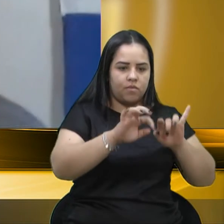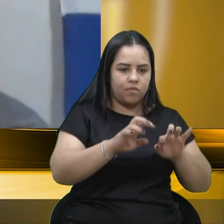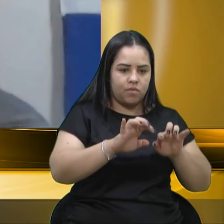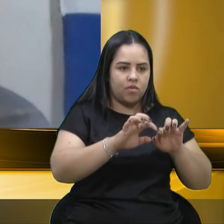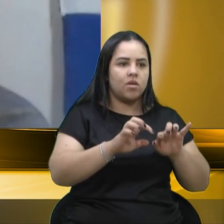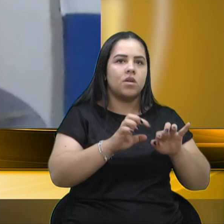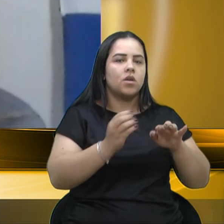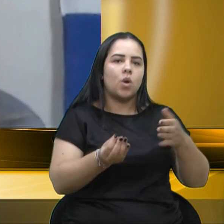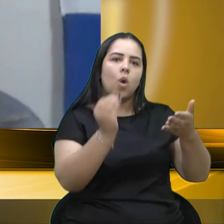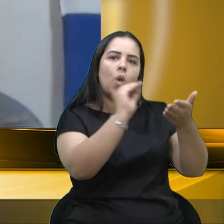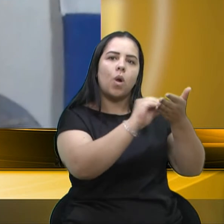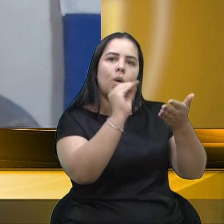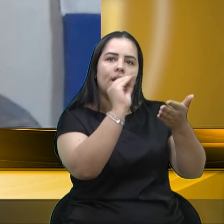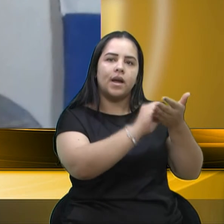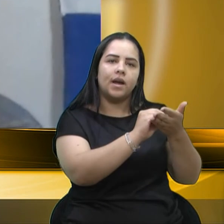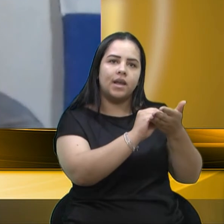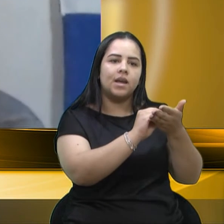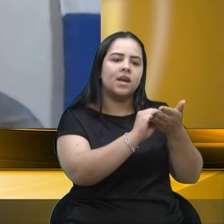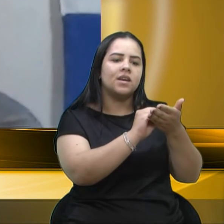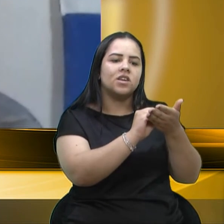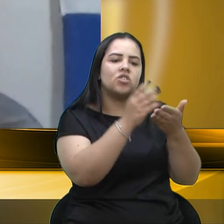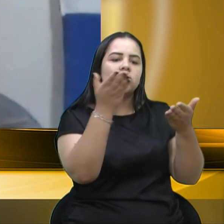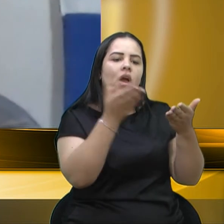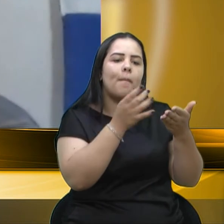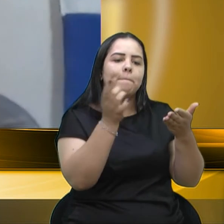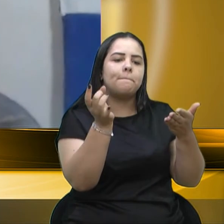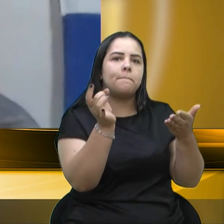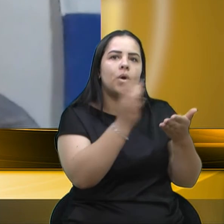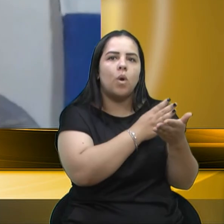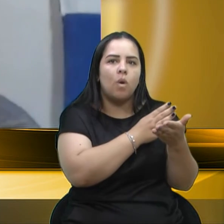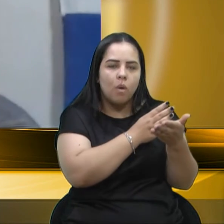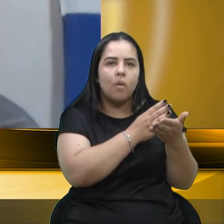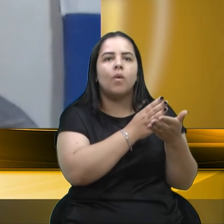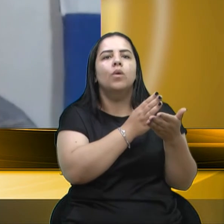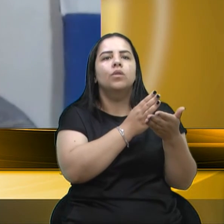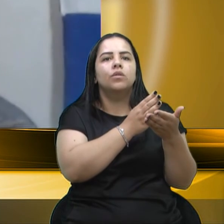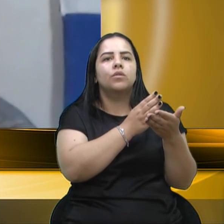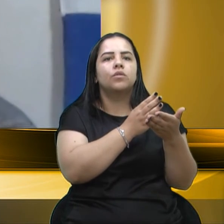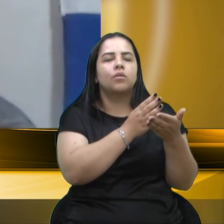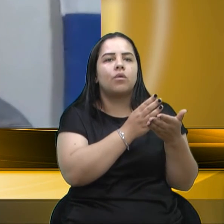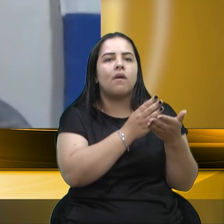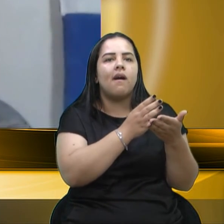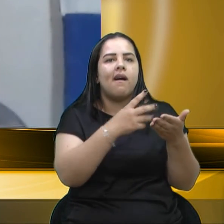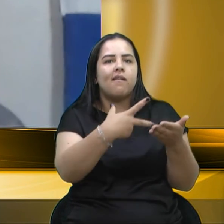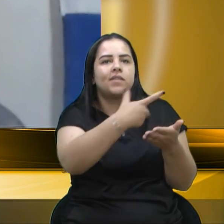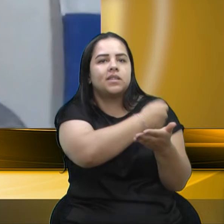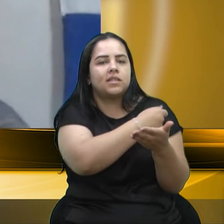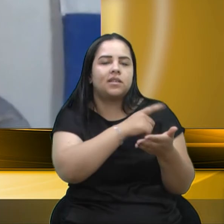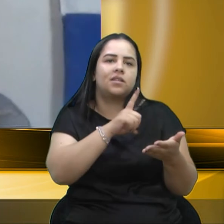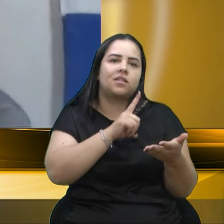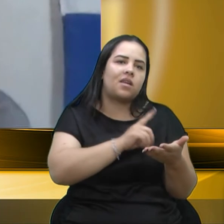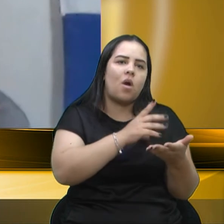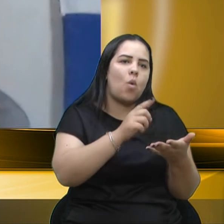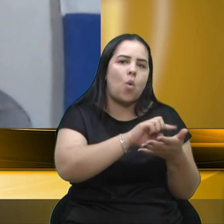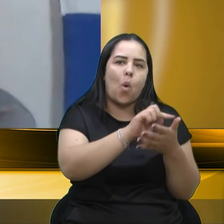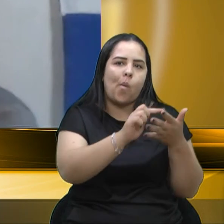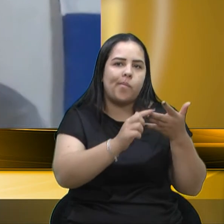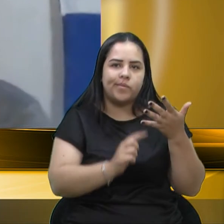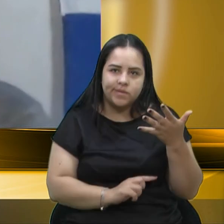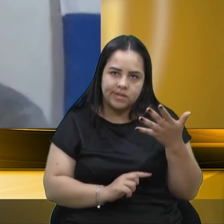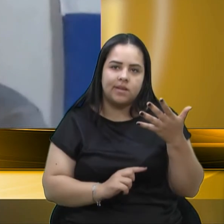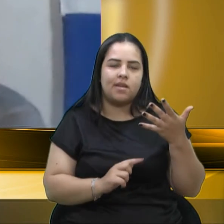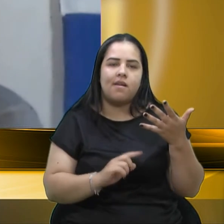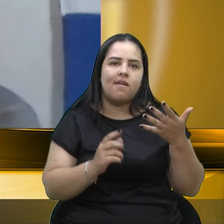países, com autorização das vacinas da Pfizer, da Moderna, da AstraZeneca e da Johnson & Johnson, né? E a gente